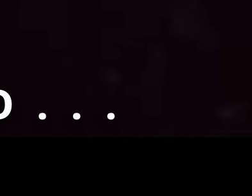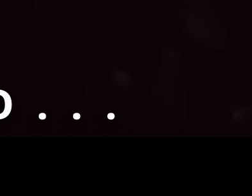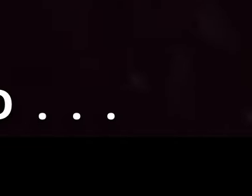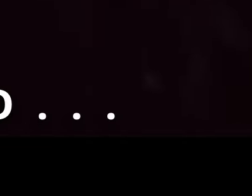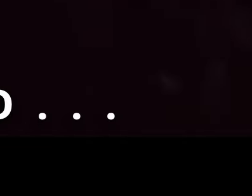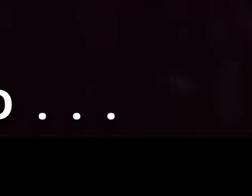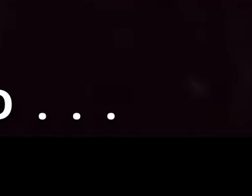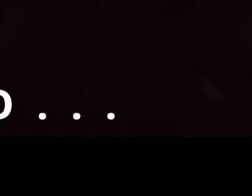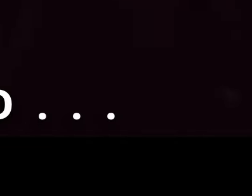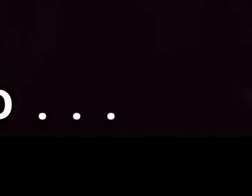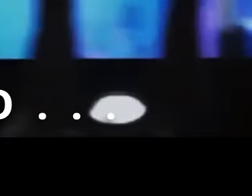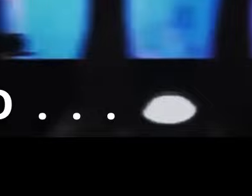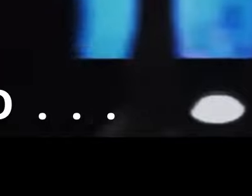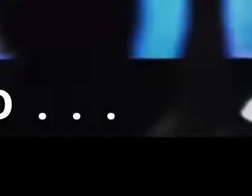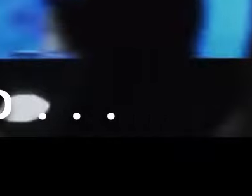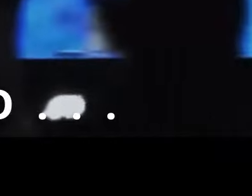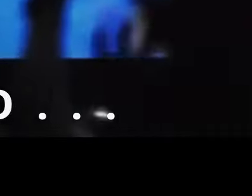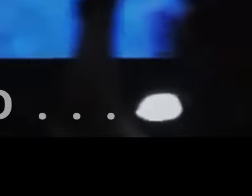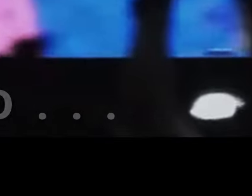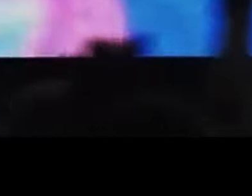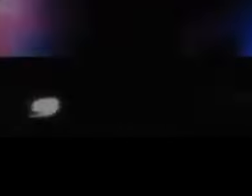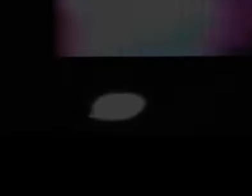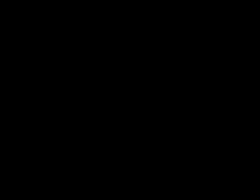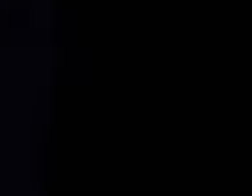Deus é contigo.